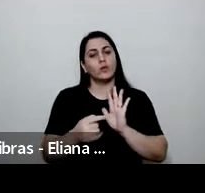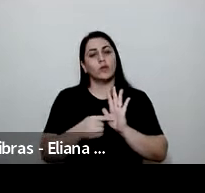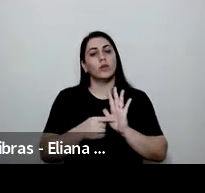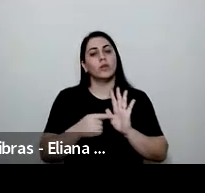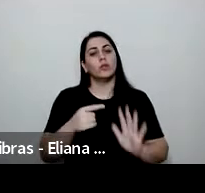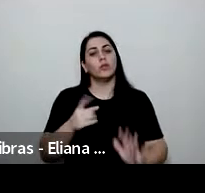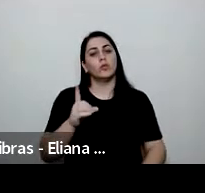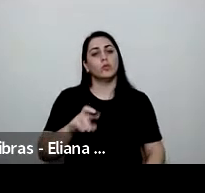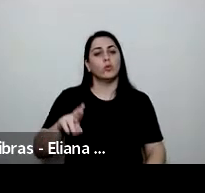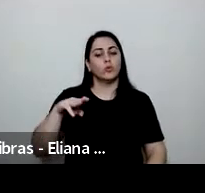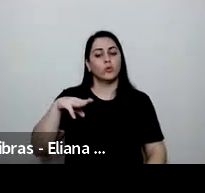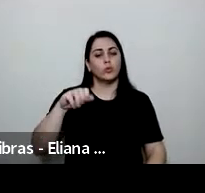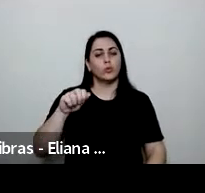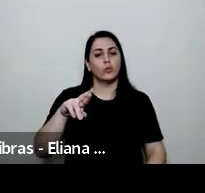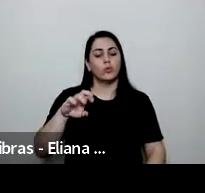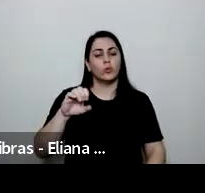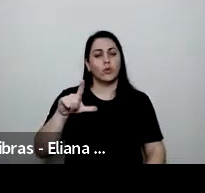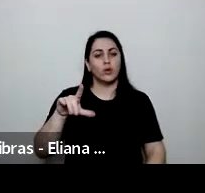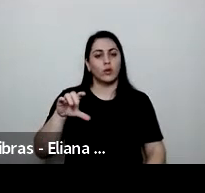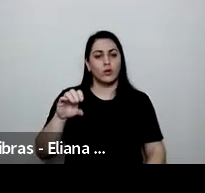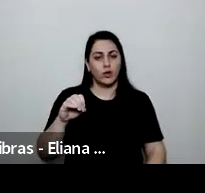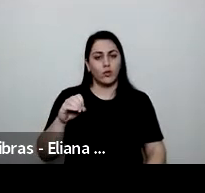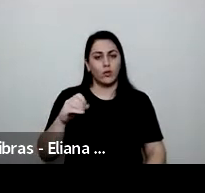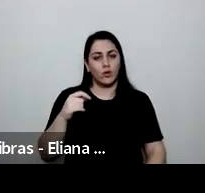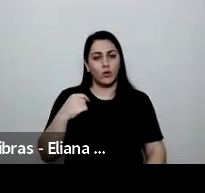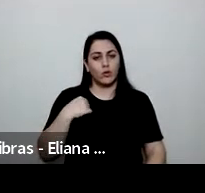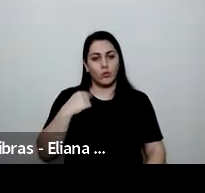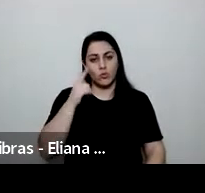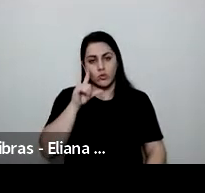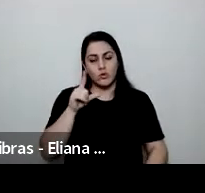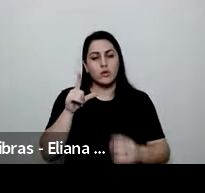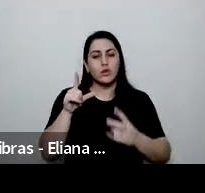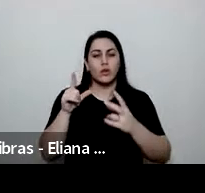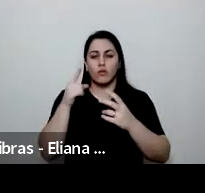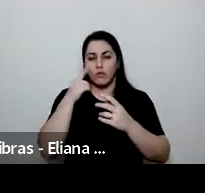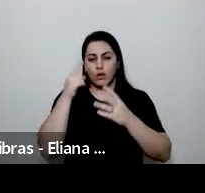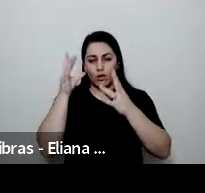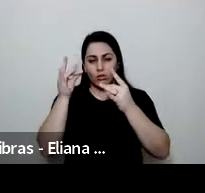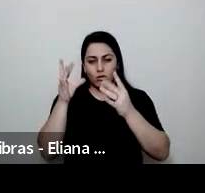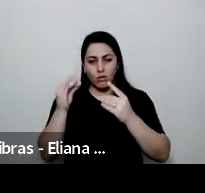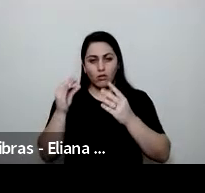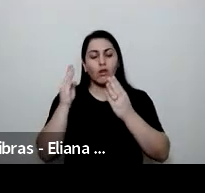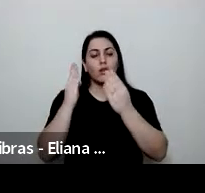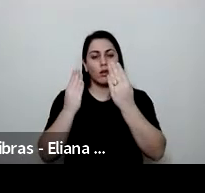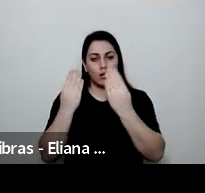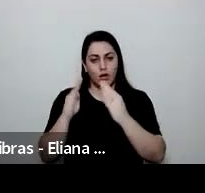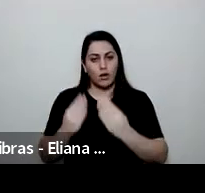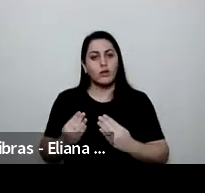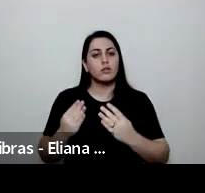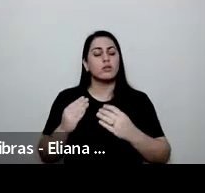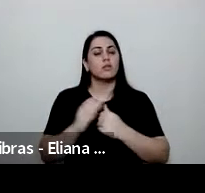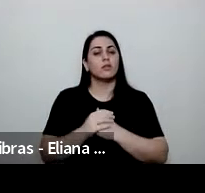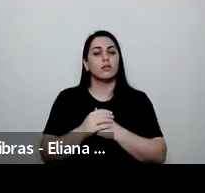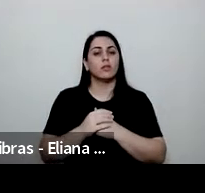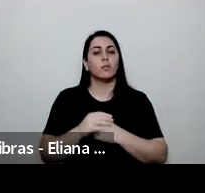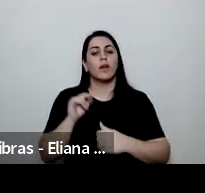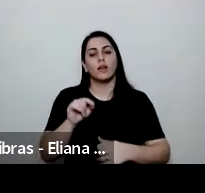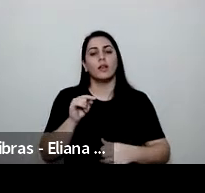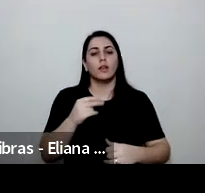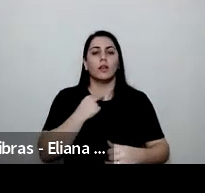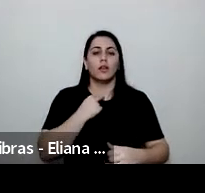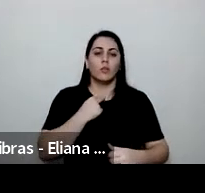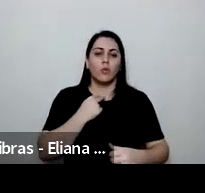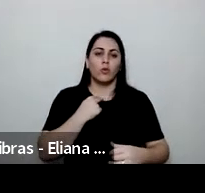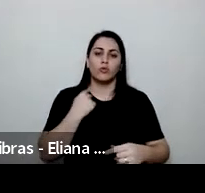Marcelo Santos foi possível verificar da análise pormenorizada e o caso aqui na verdade não é possível